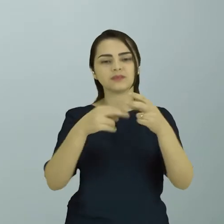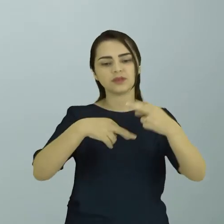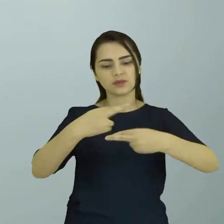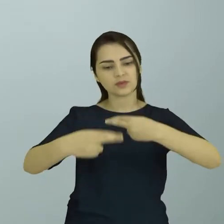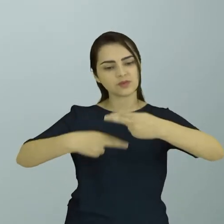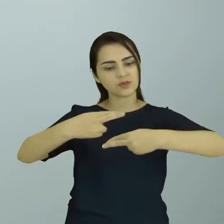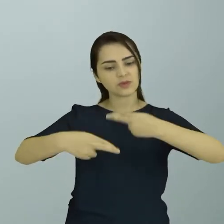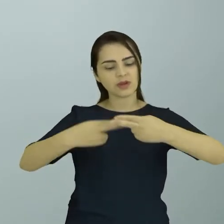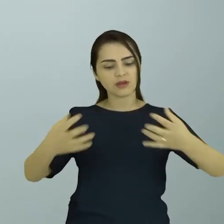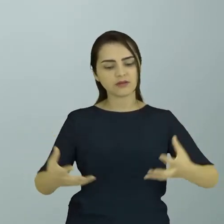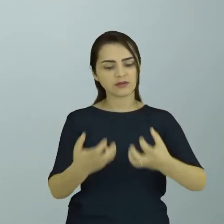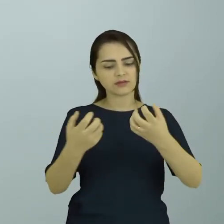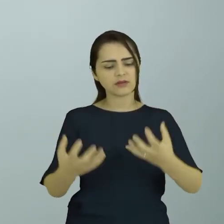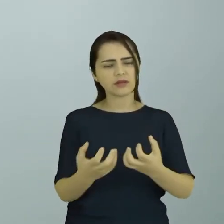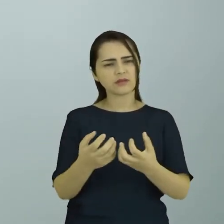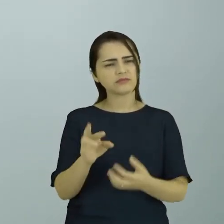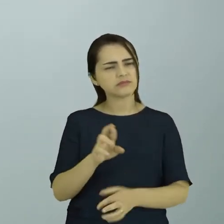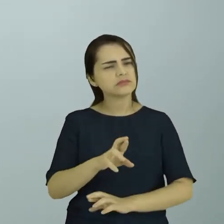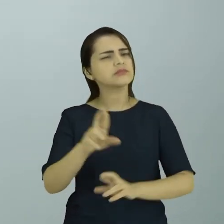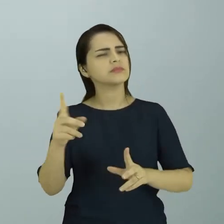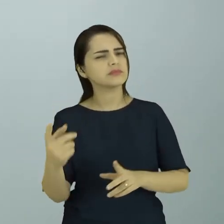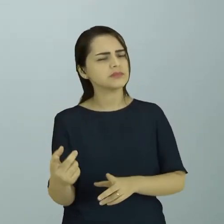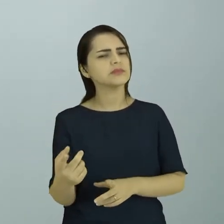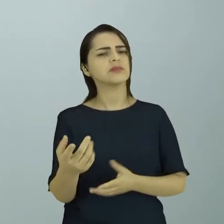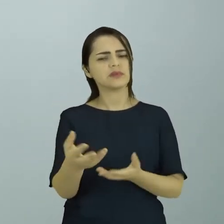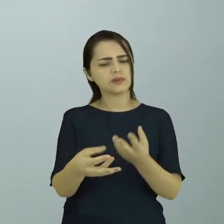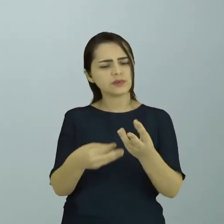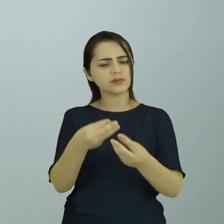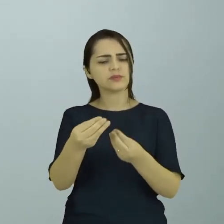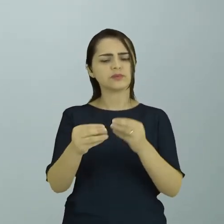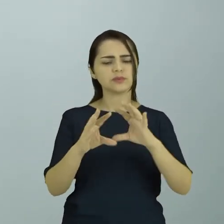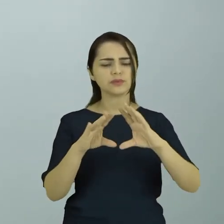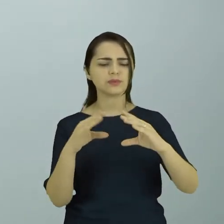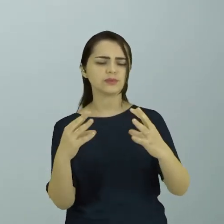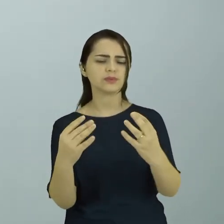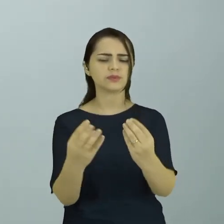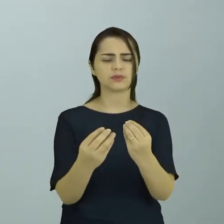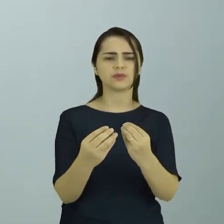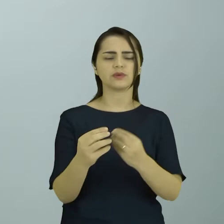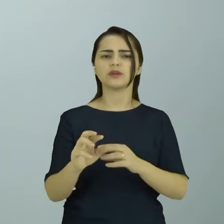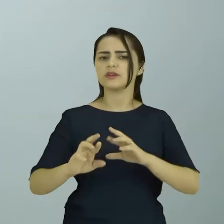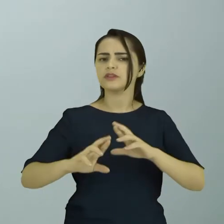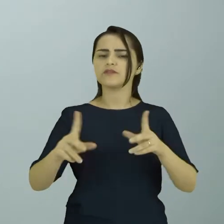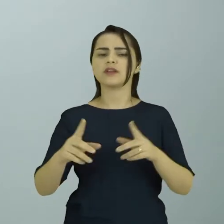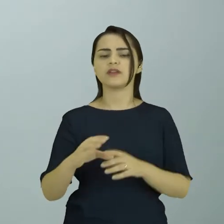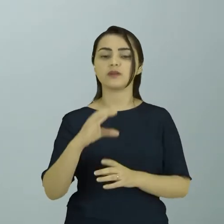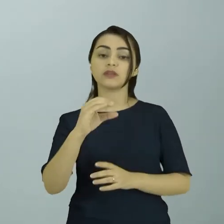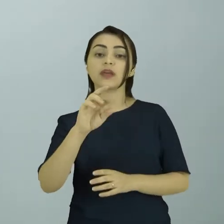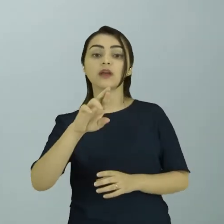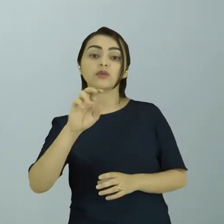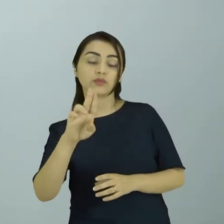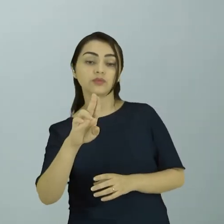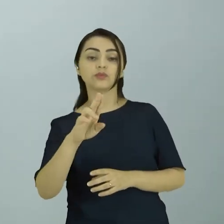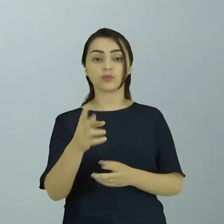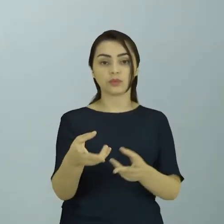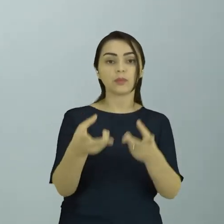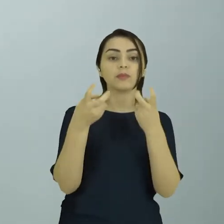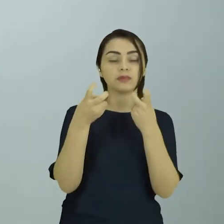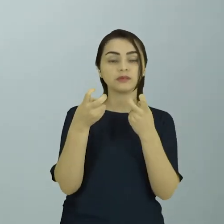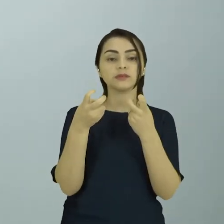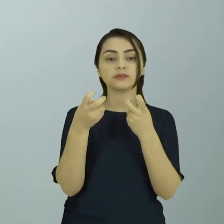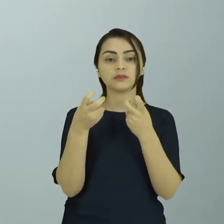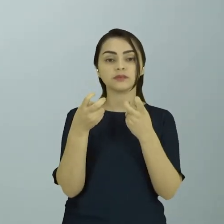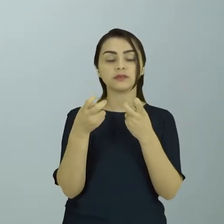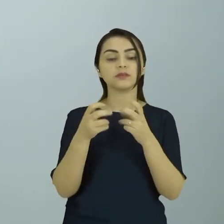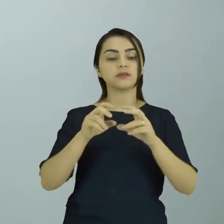está numa textura diferente do que nós costumamos ver quando ele está cru. Observe aqui